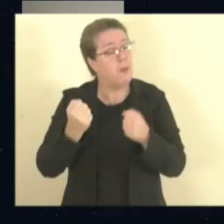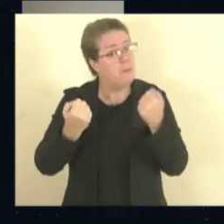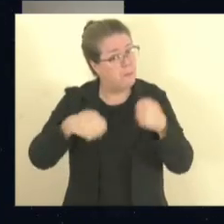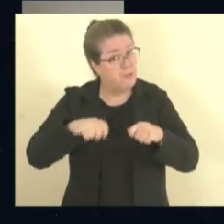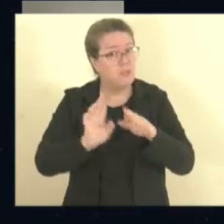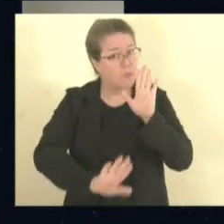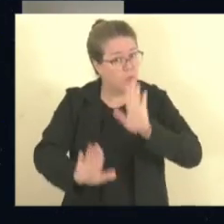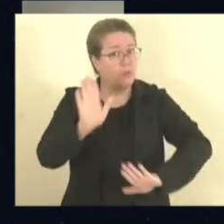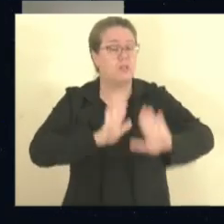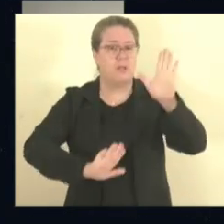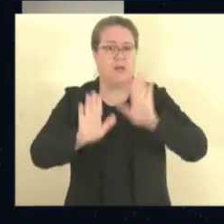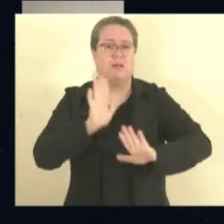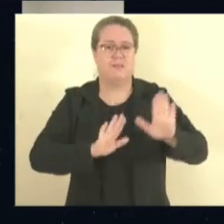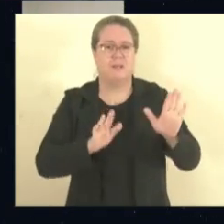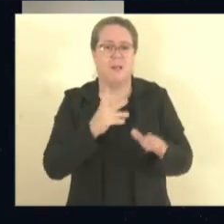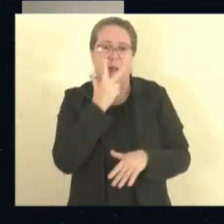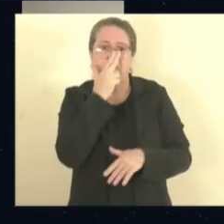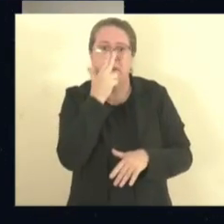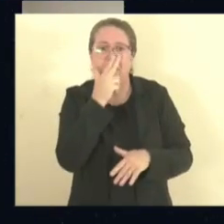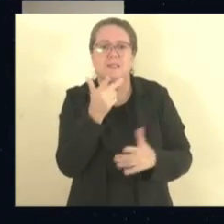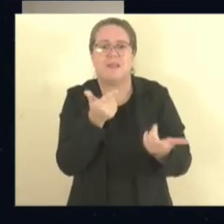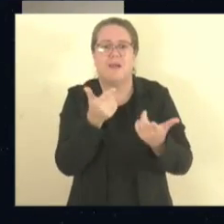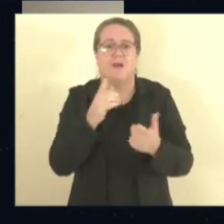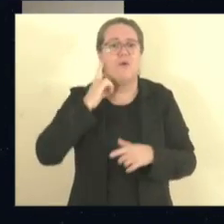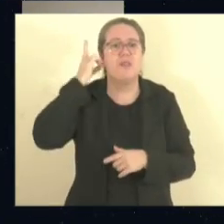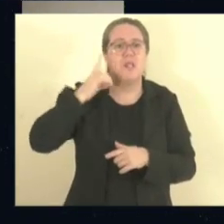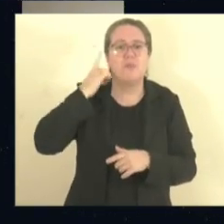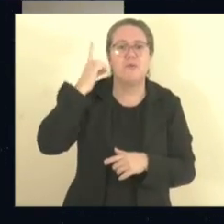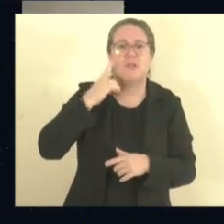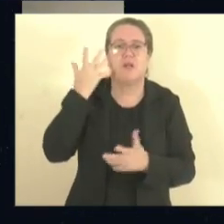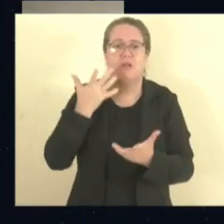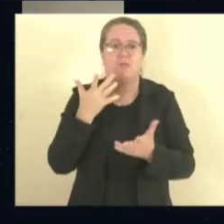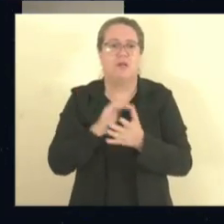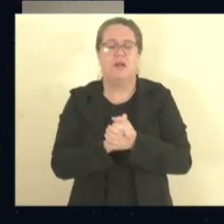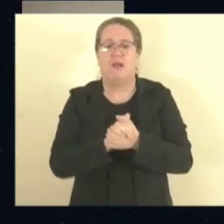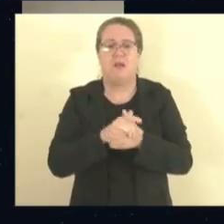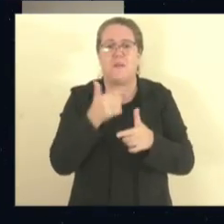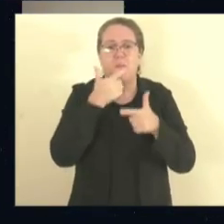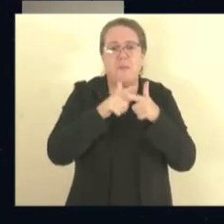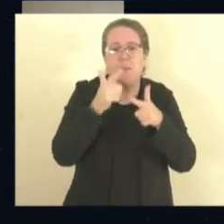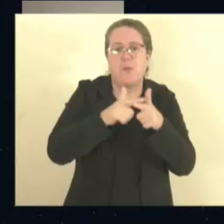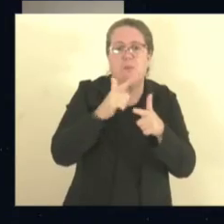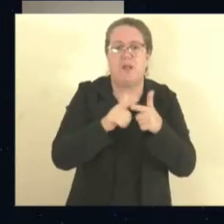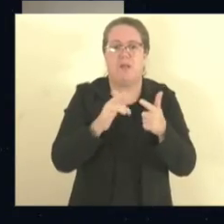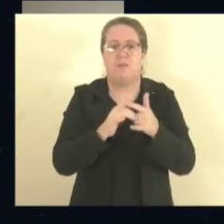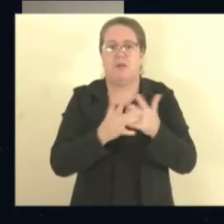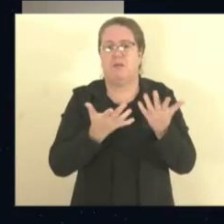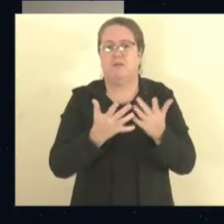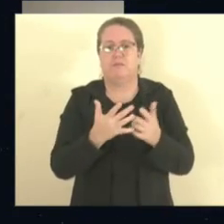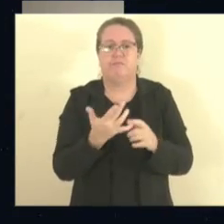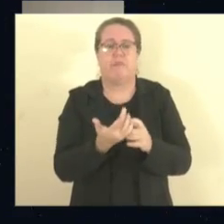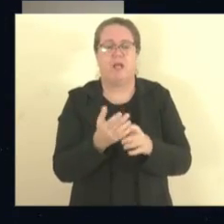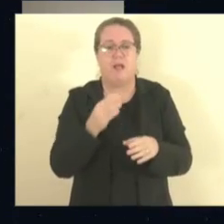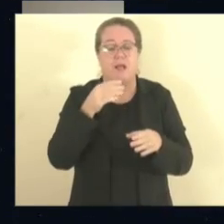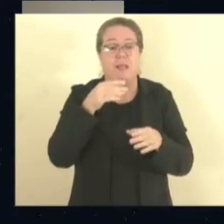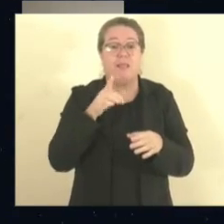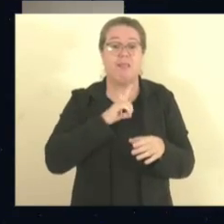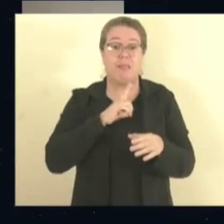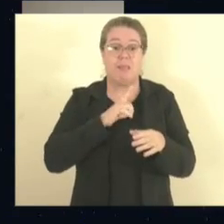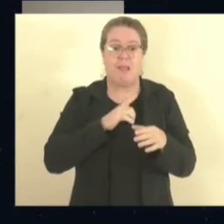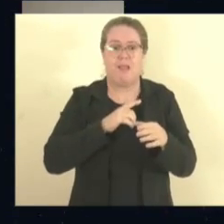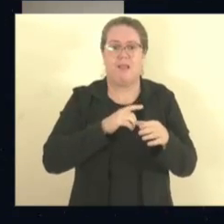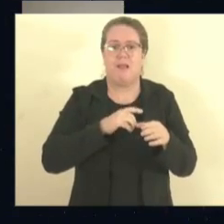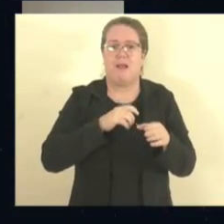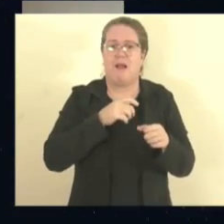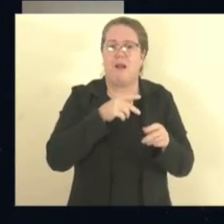que Vossa Excelência fica com bicicleta dentro do apartamento e fica fazendo trajetozinho até a Assembleia para dizer que vem de bicicleta. Para com essa política